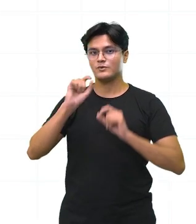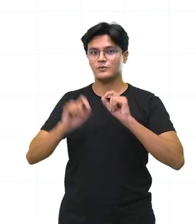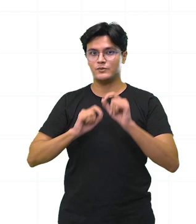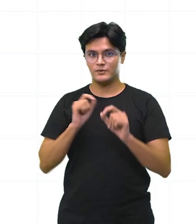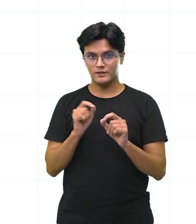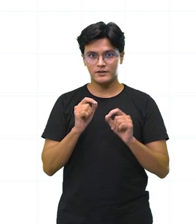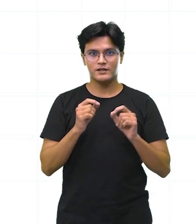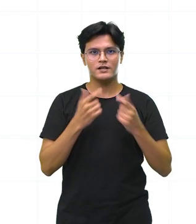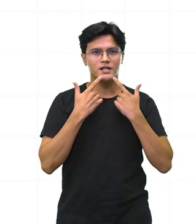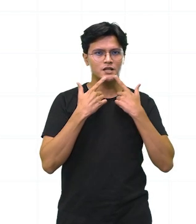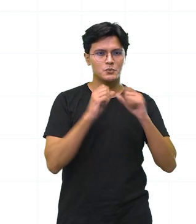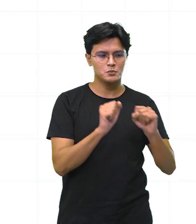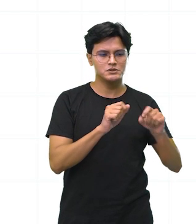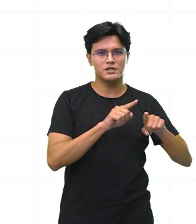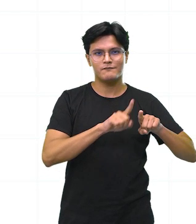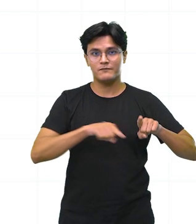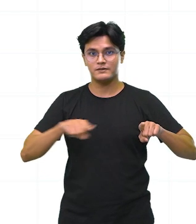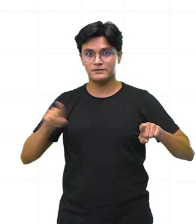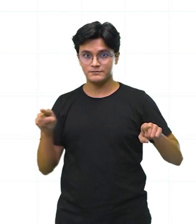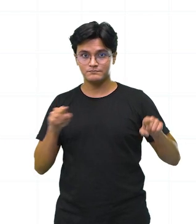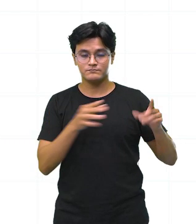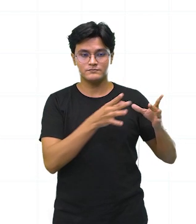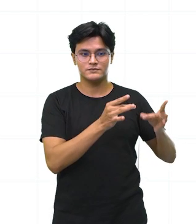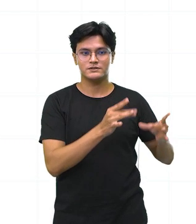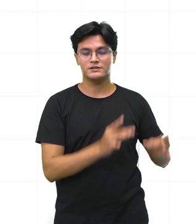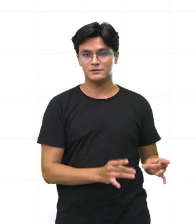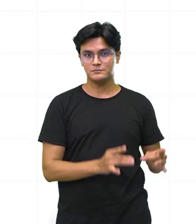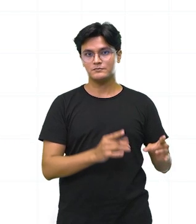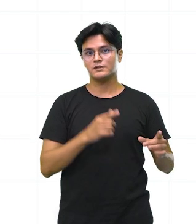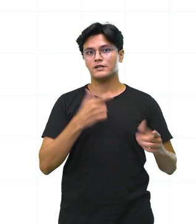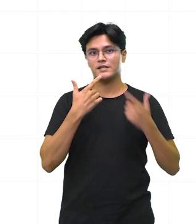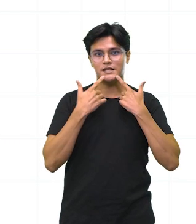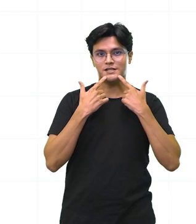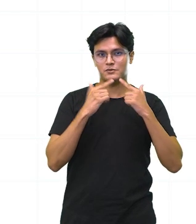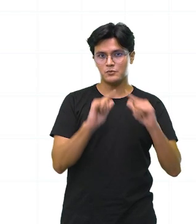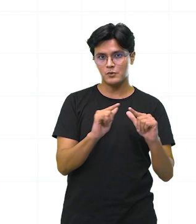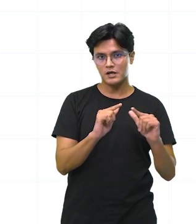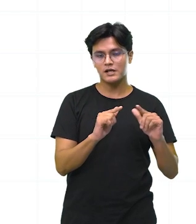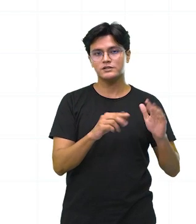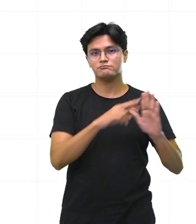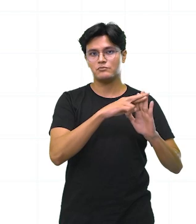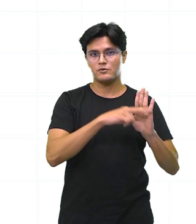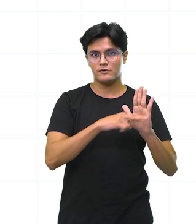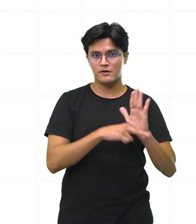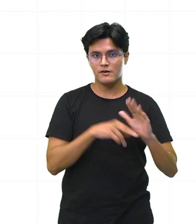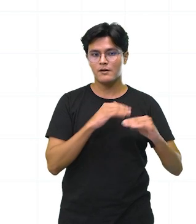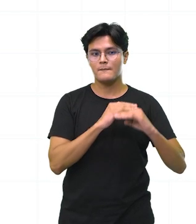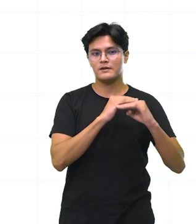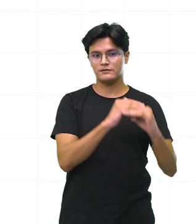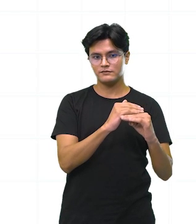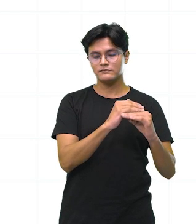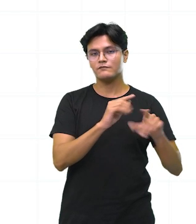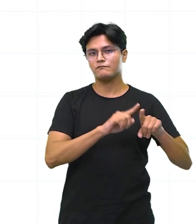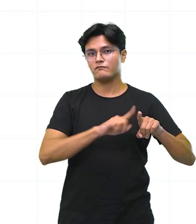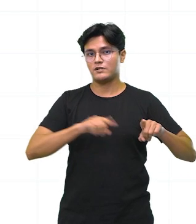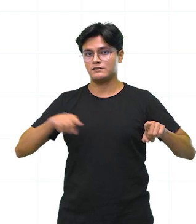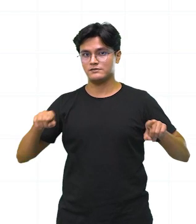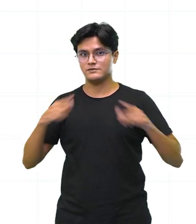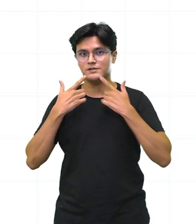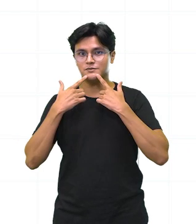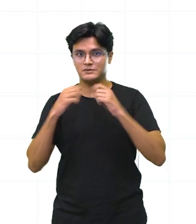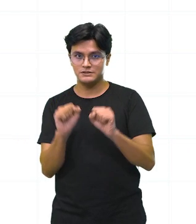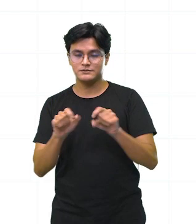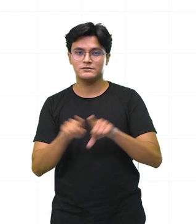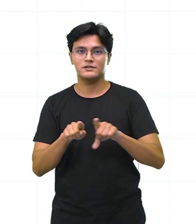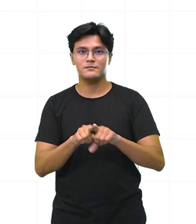linguística E aí como detalhamento nós temos a linguagem a norma padrão variação linguística preconceitos